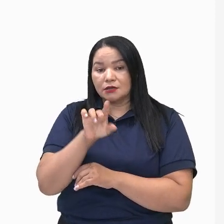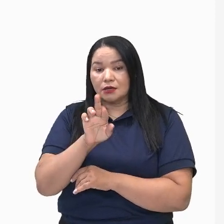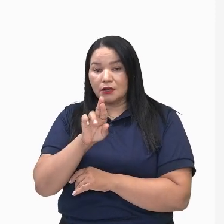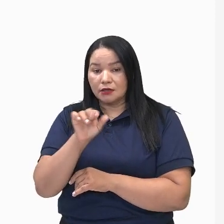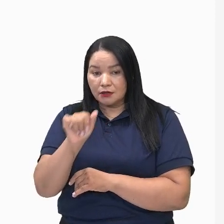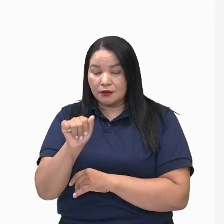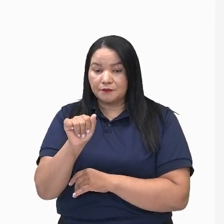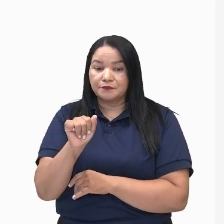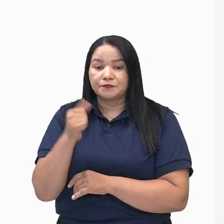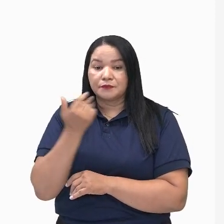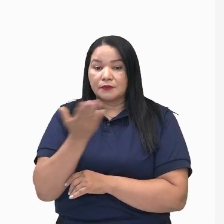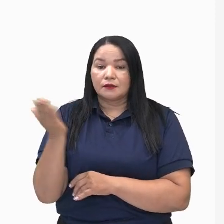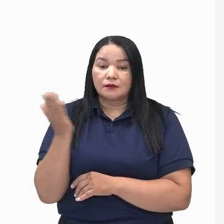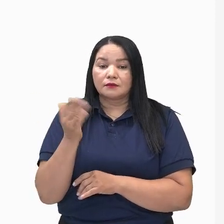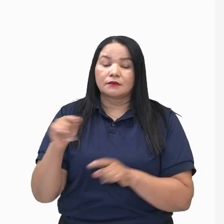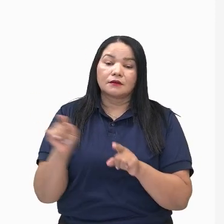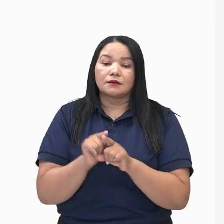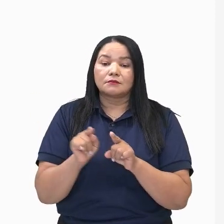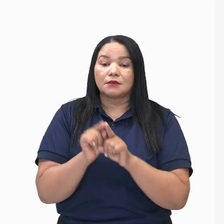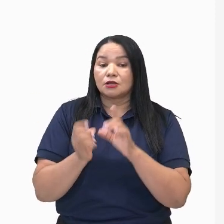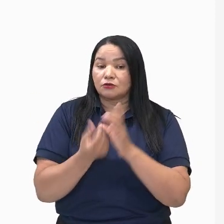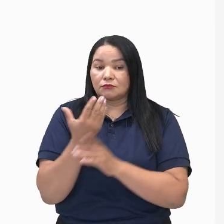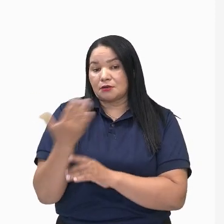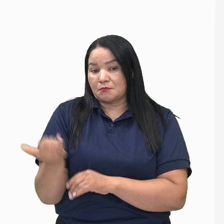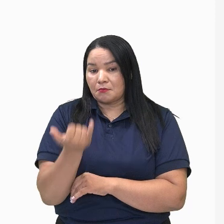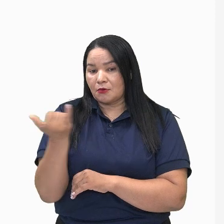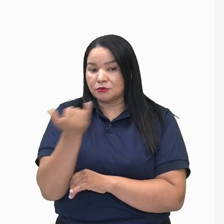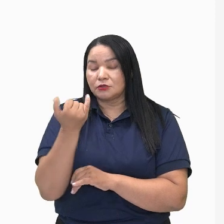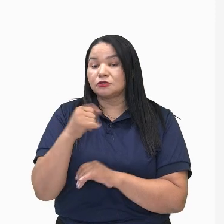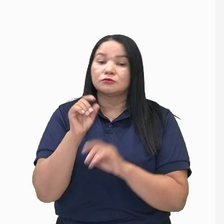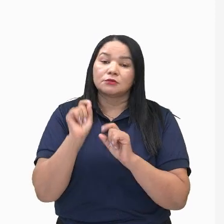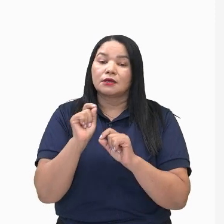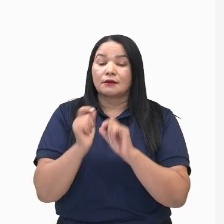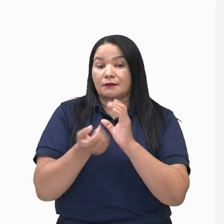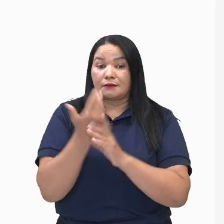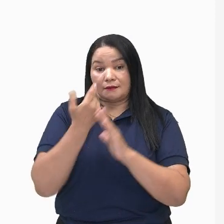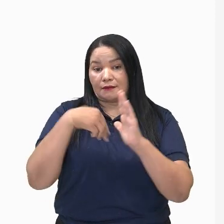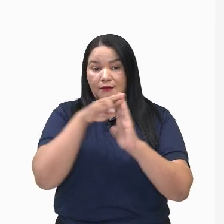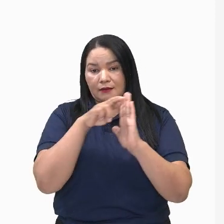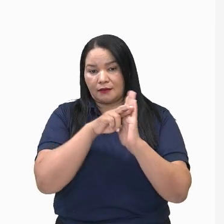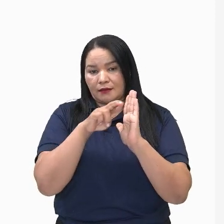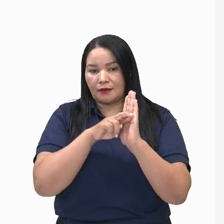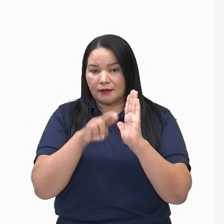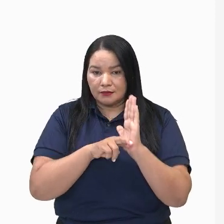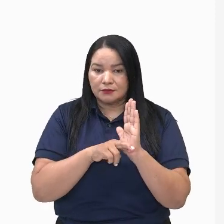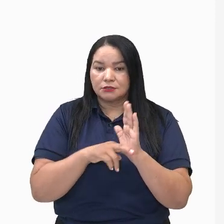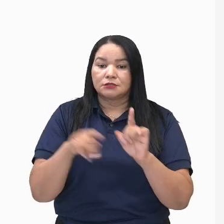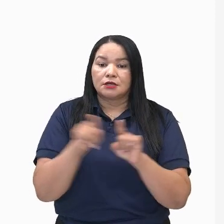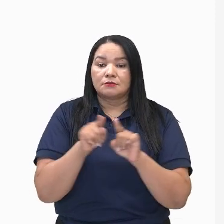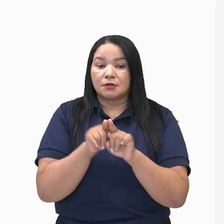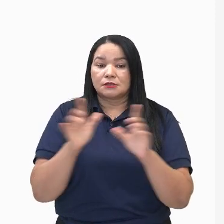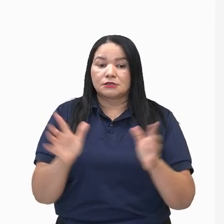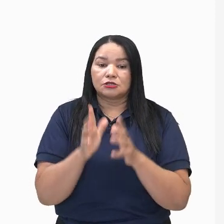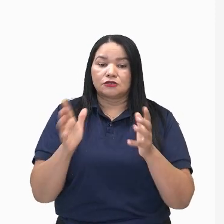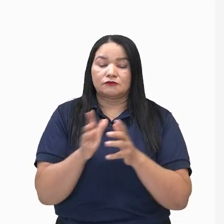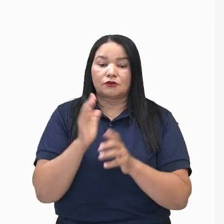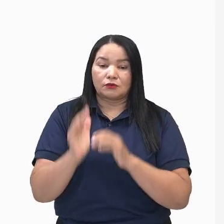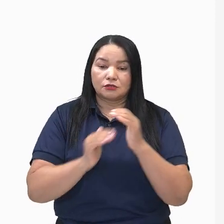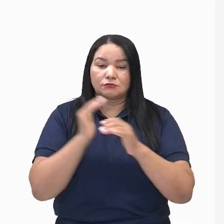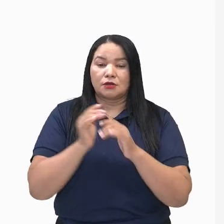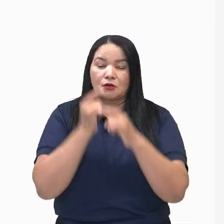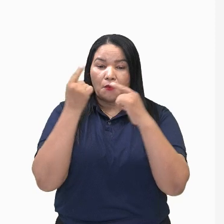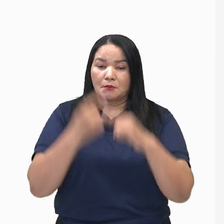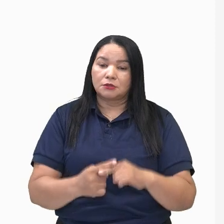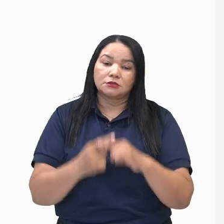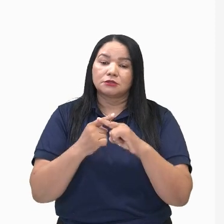Association, NRA, né, que foi crucial para a formalização das regras e o incentivo ao crescimento competitivo